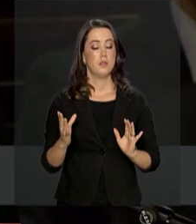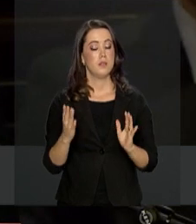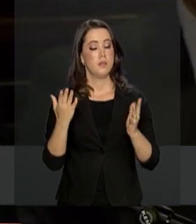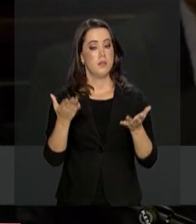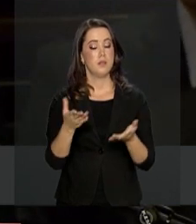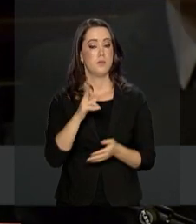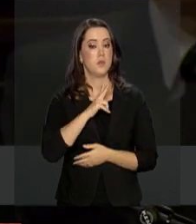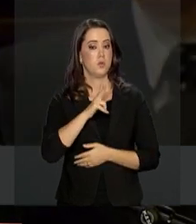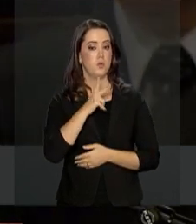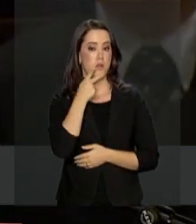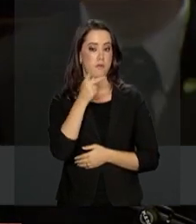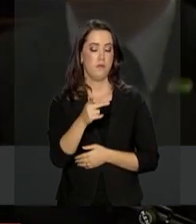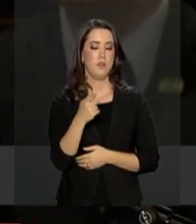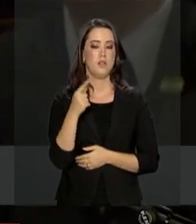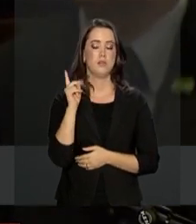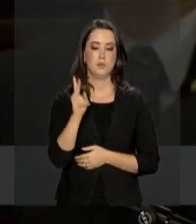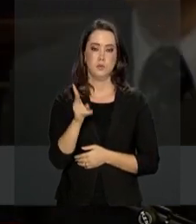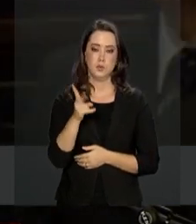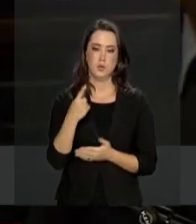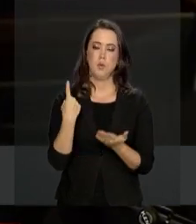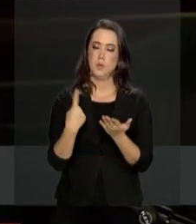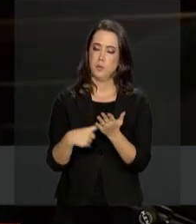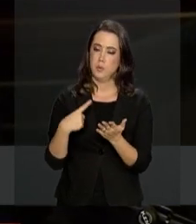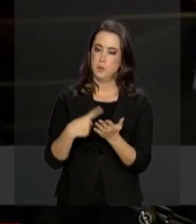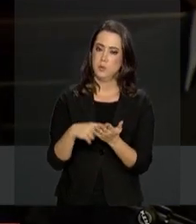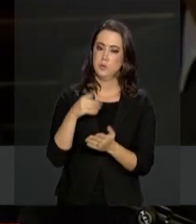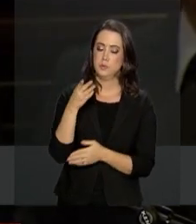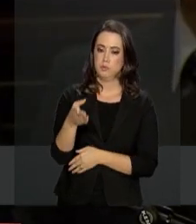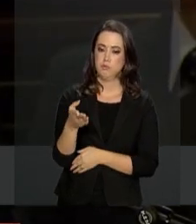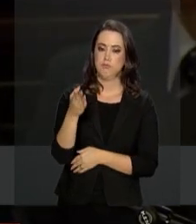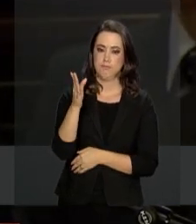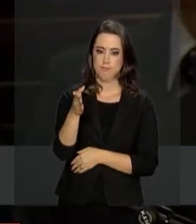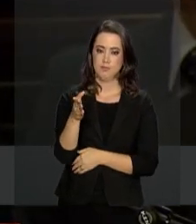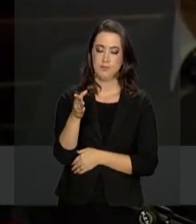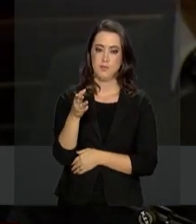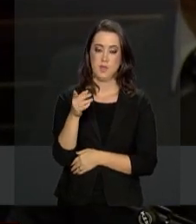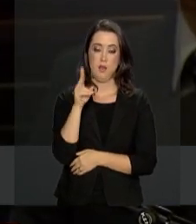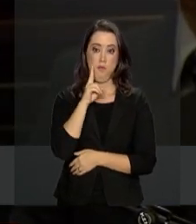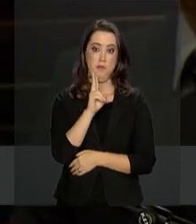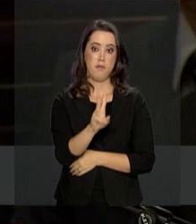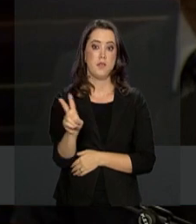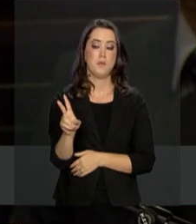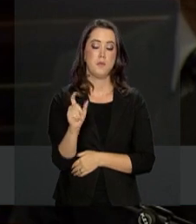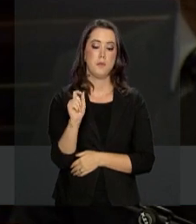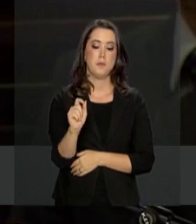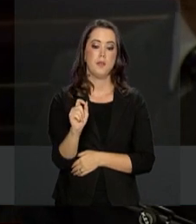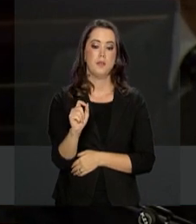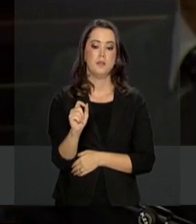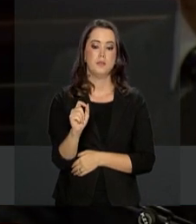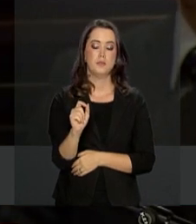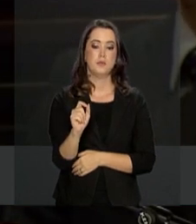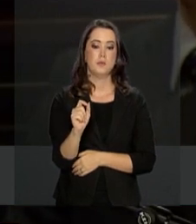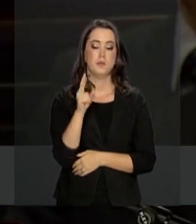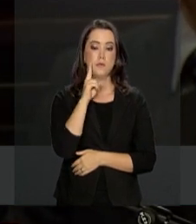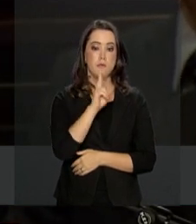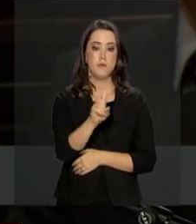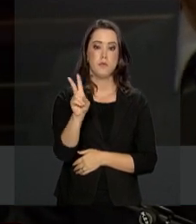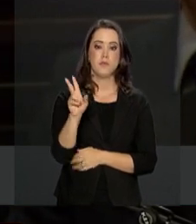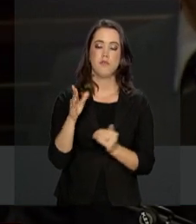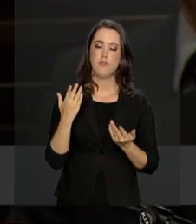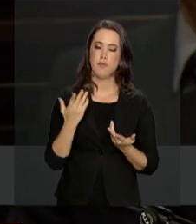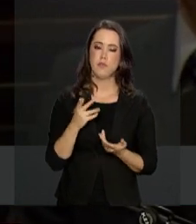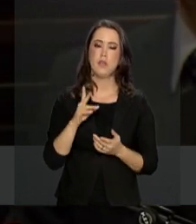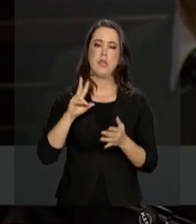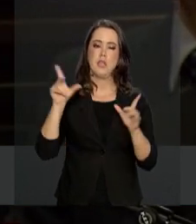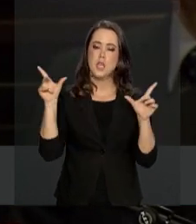a dizer que o acerto bragança ao verificar ao é rotular esta solenidade